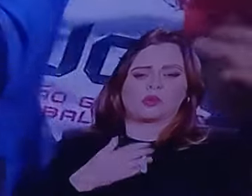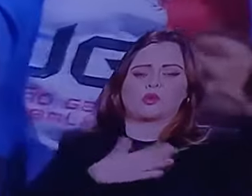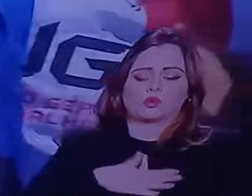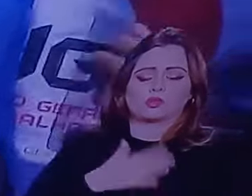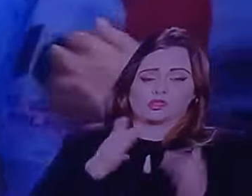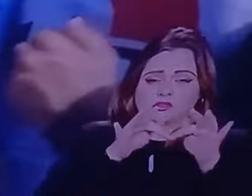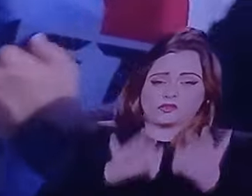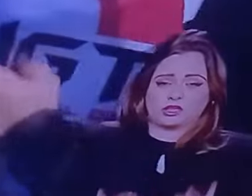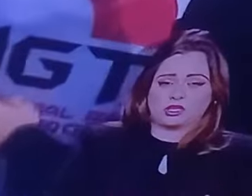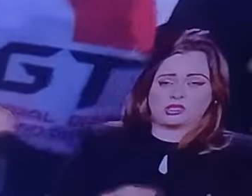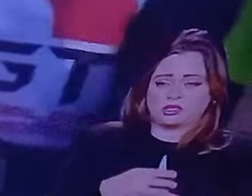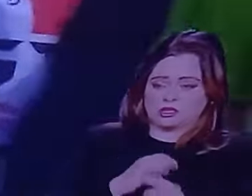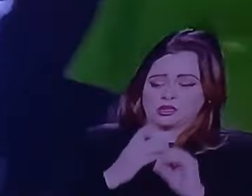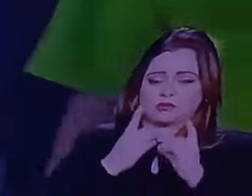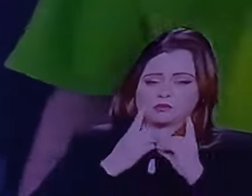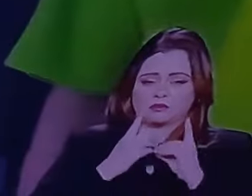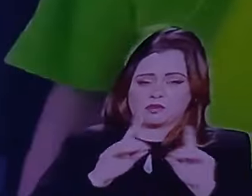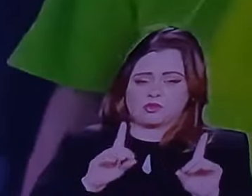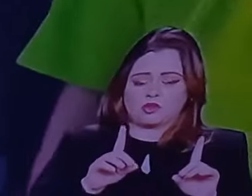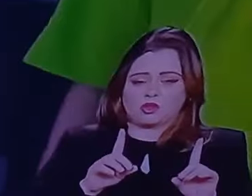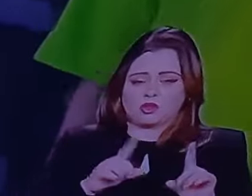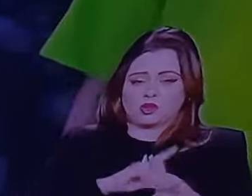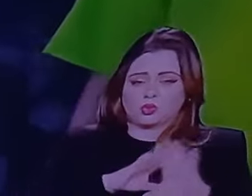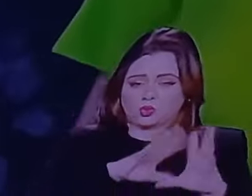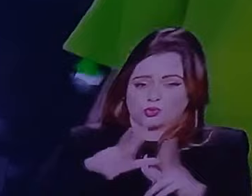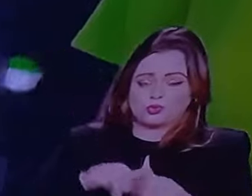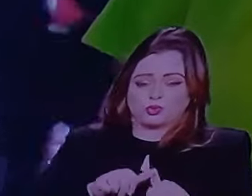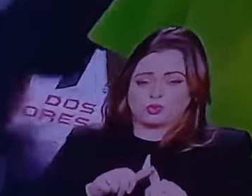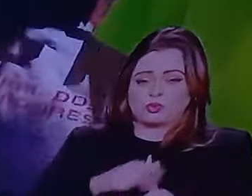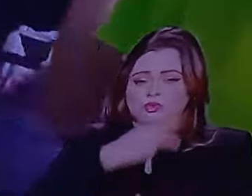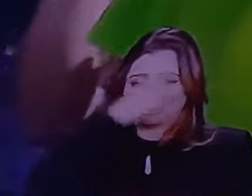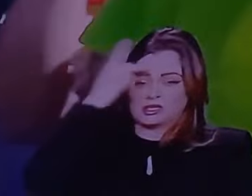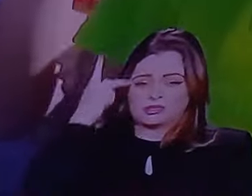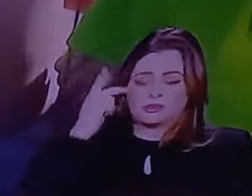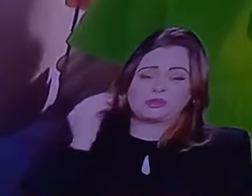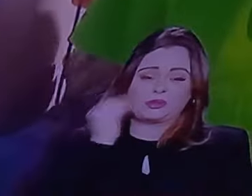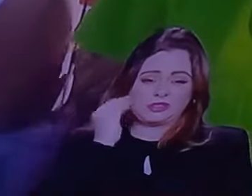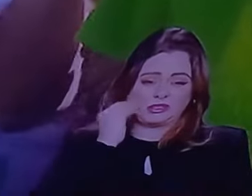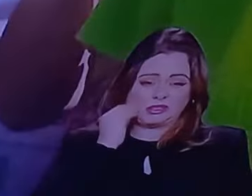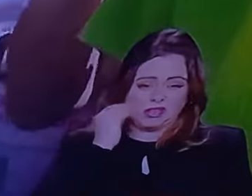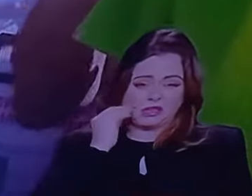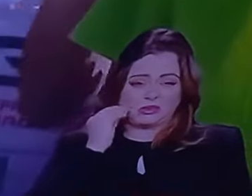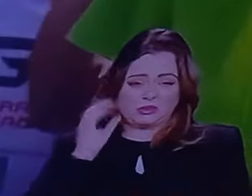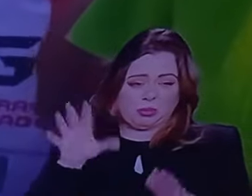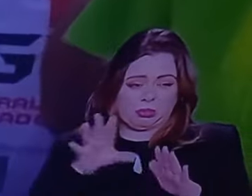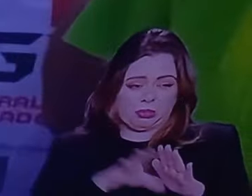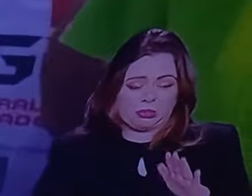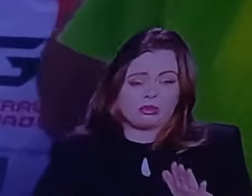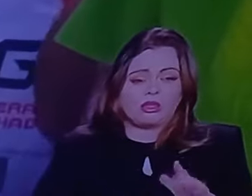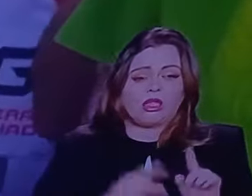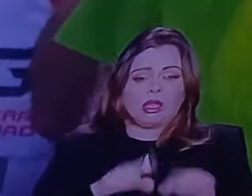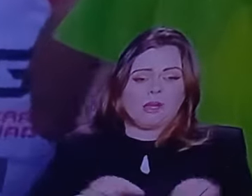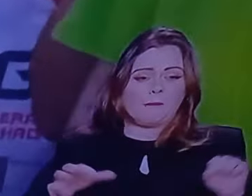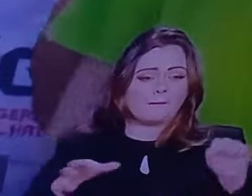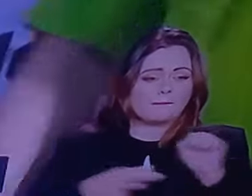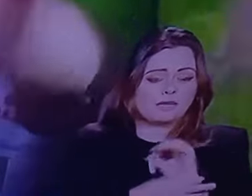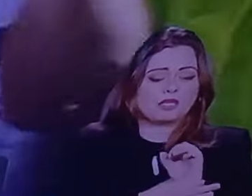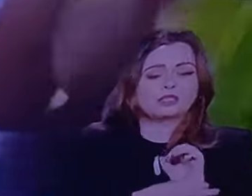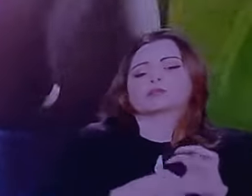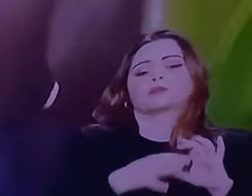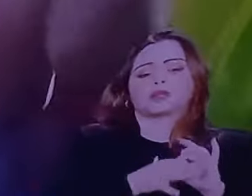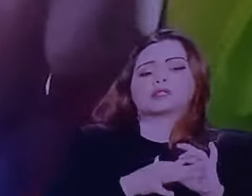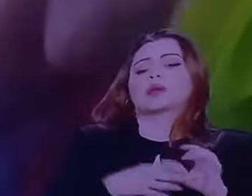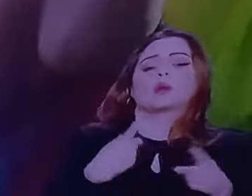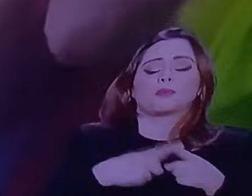para vocês, todas as pessoas que tentaram dar golpe serão presas, porque esse país